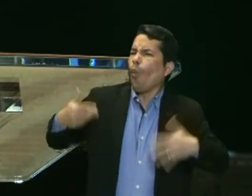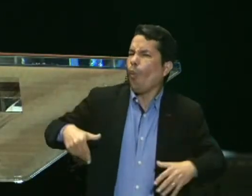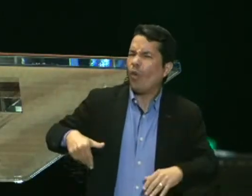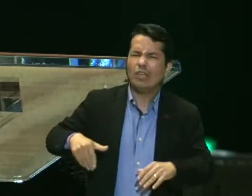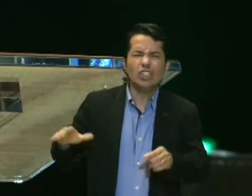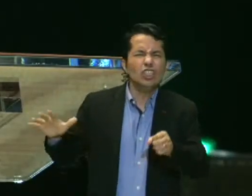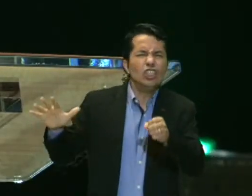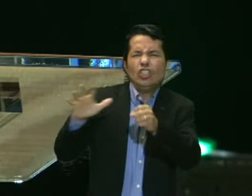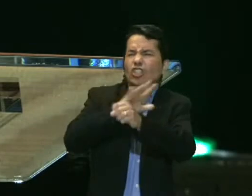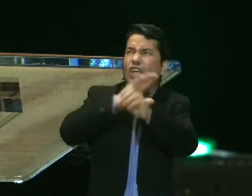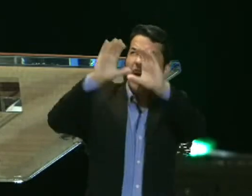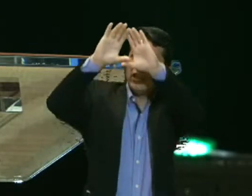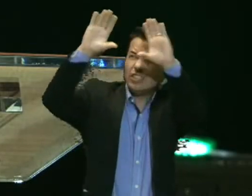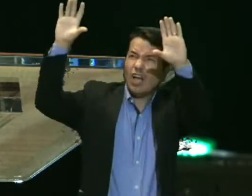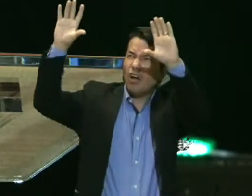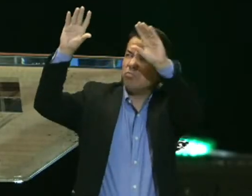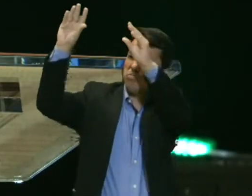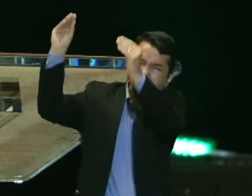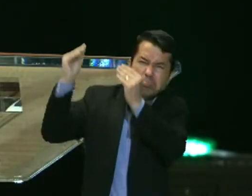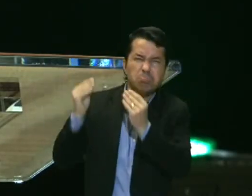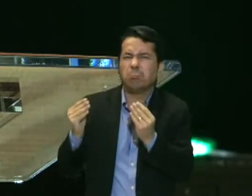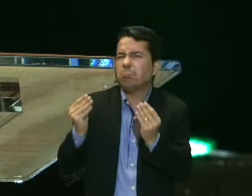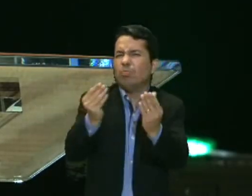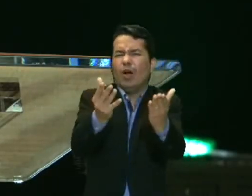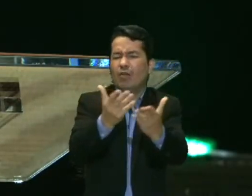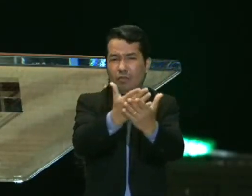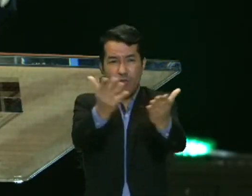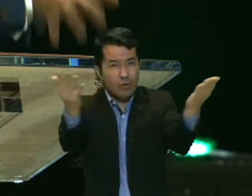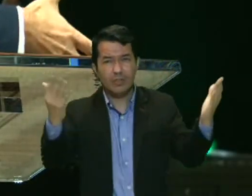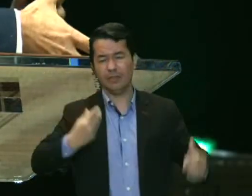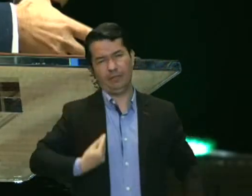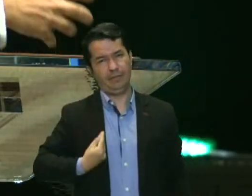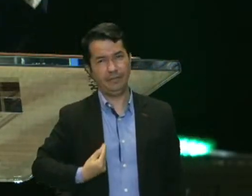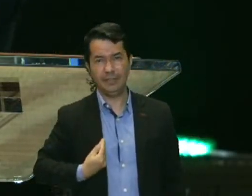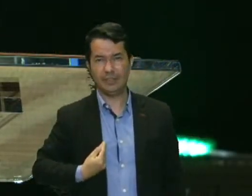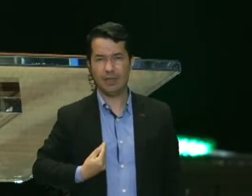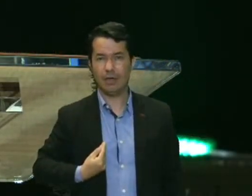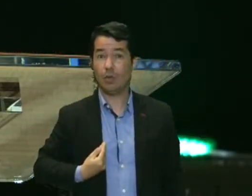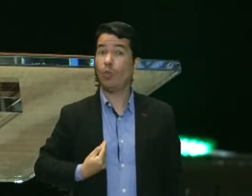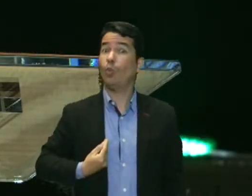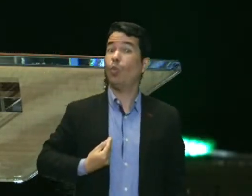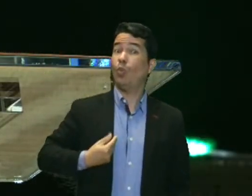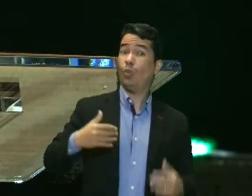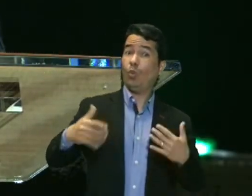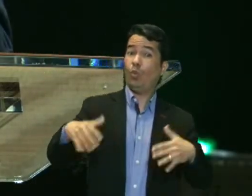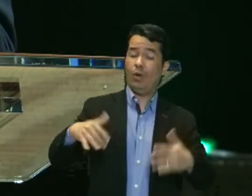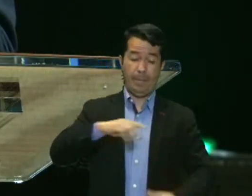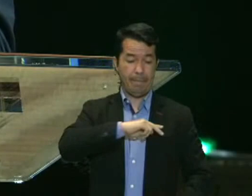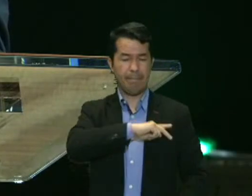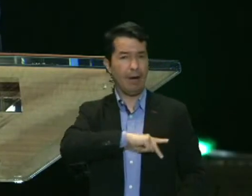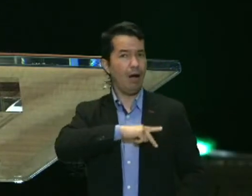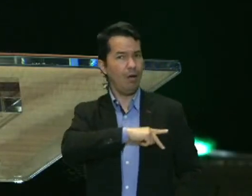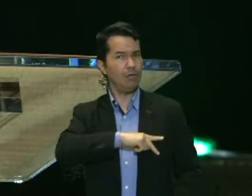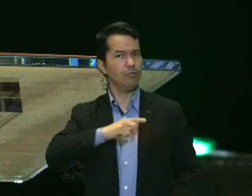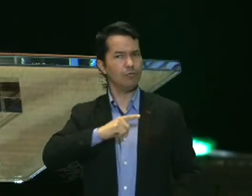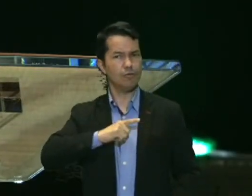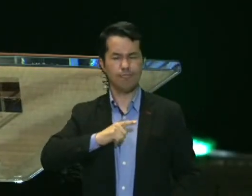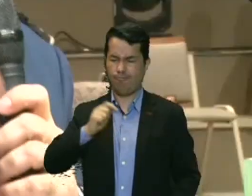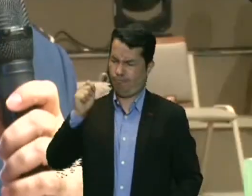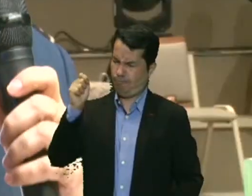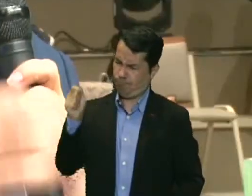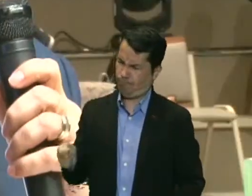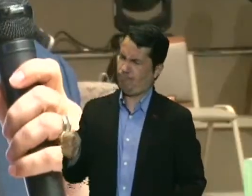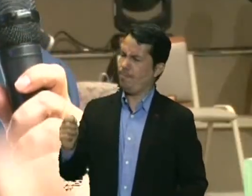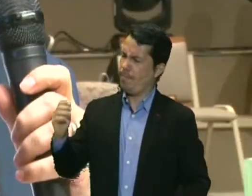declaração. Era uma junção de prece, mas também de certeza, quando ele afirma: